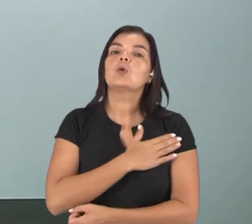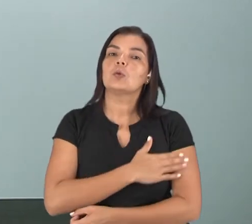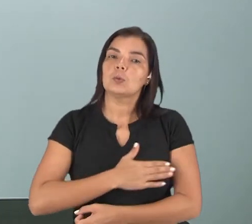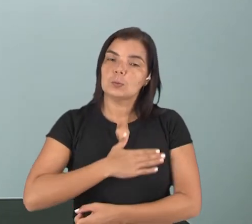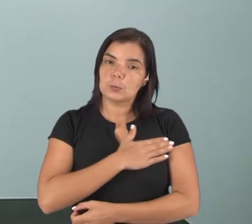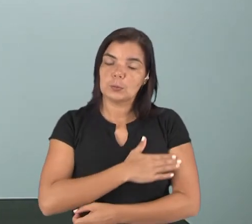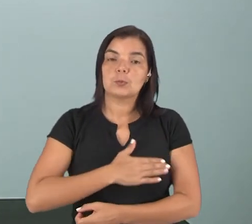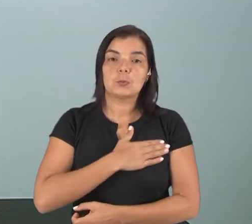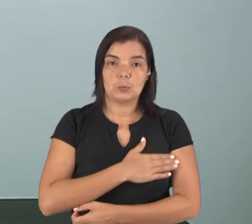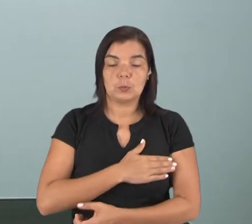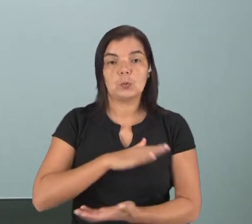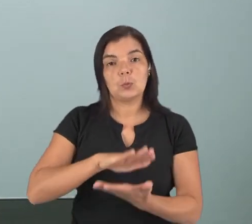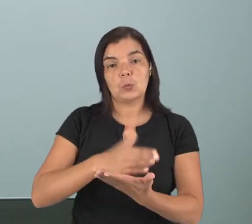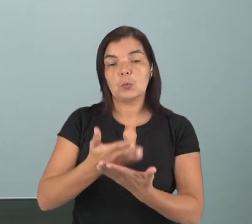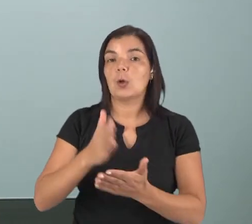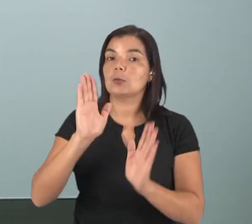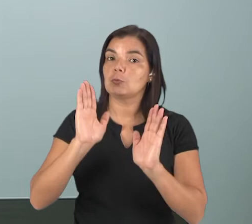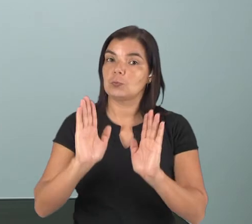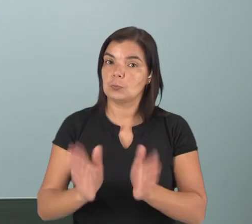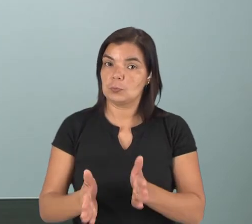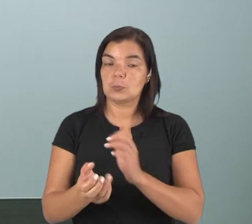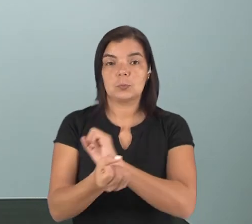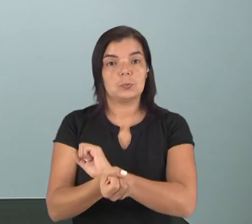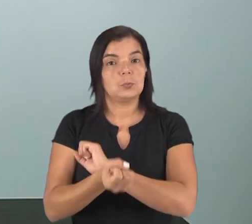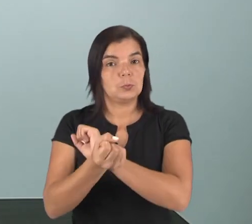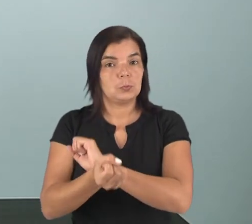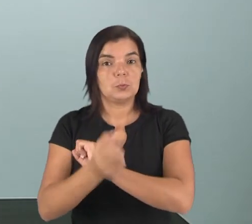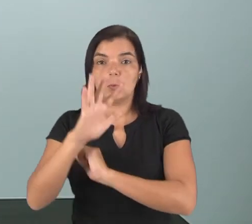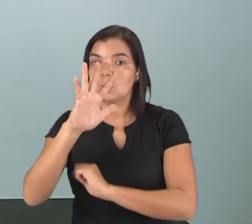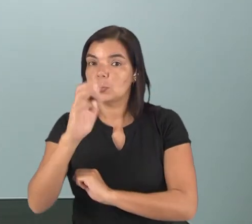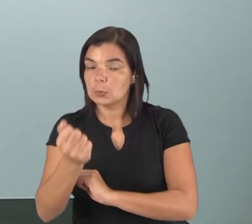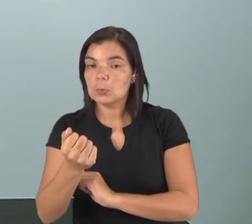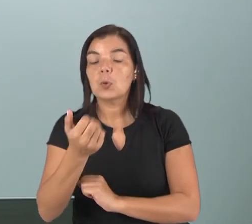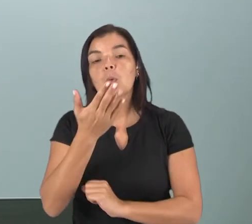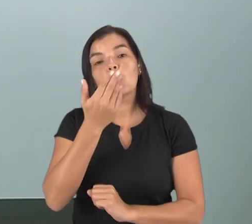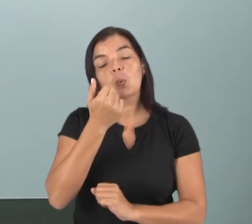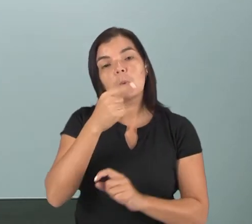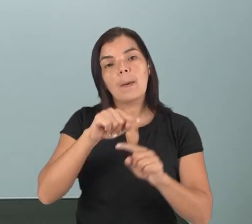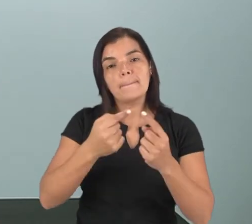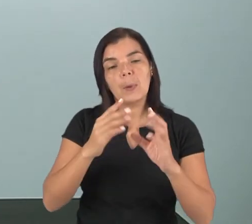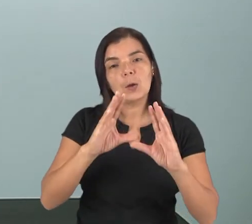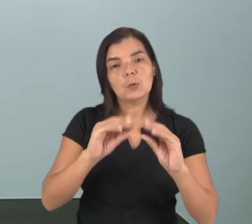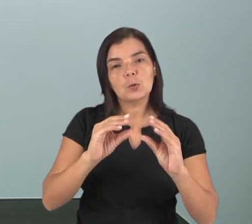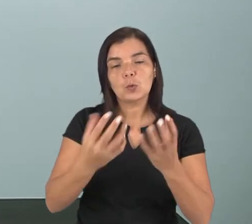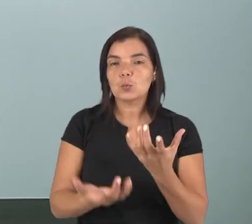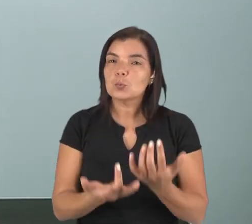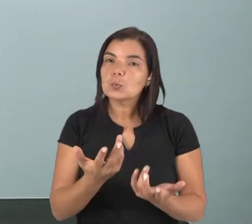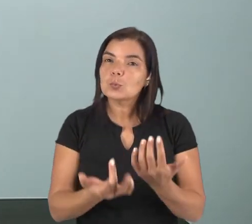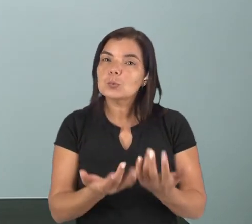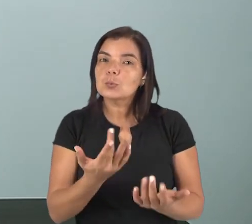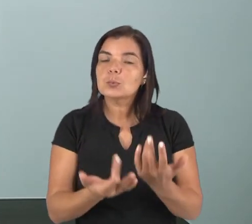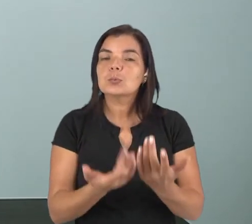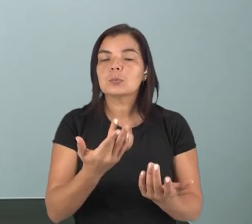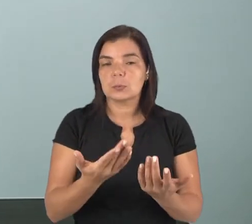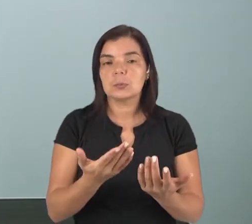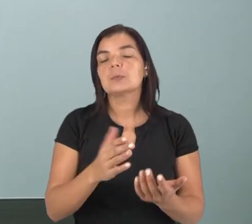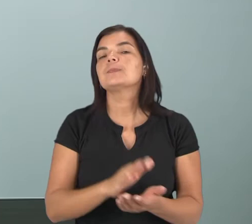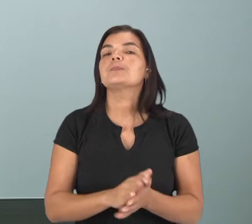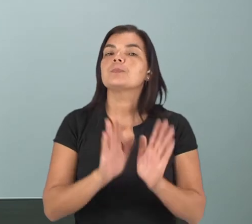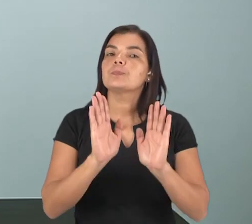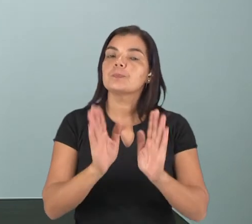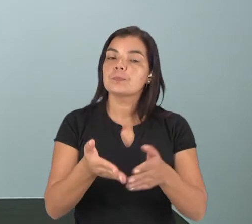comer mais comidas assadas. Já os africanos, eles comiam mais comidas cozidas, né, que já